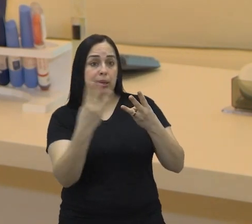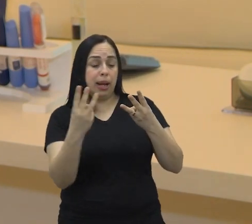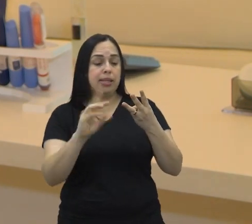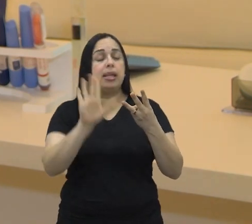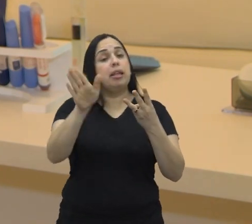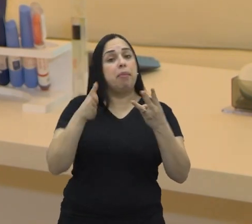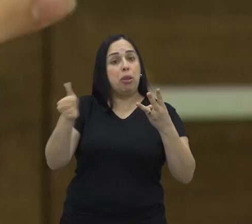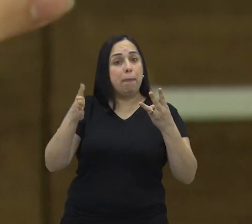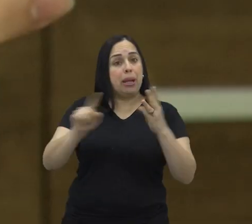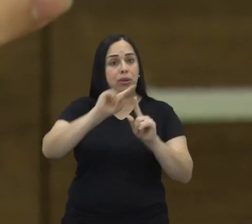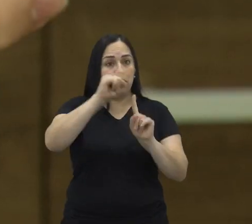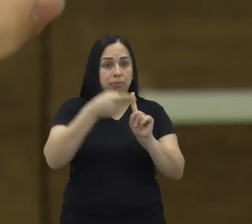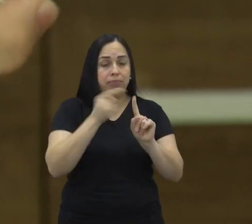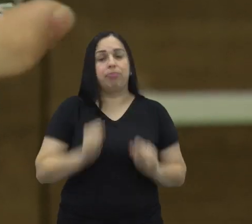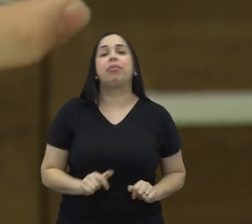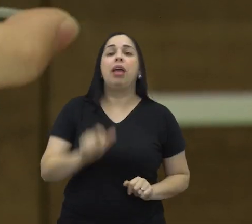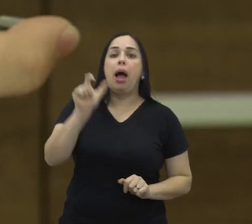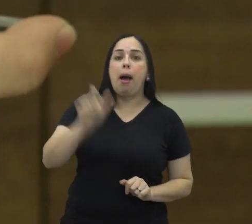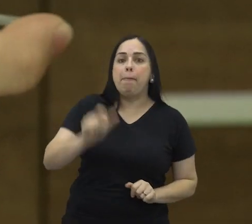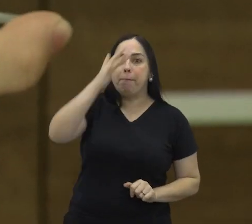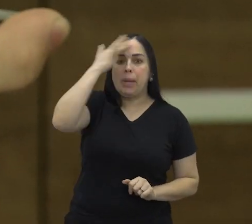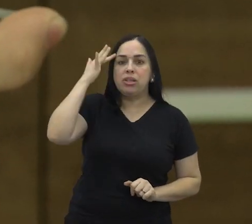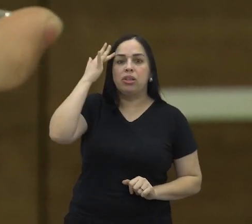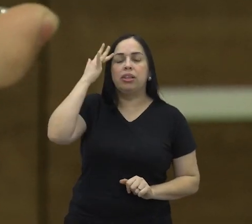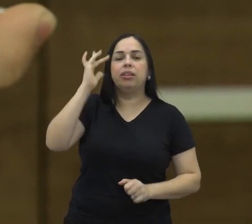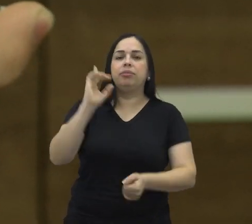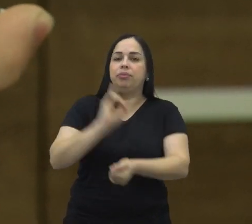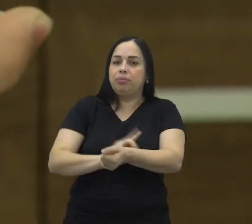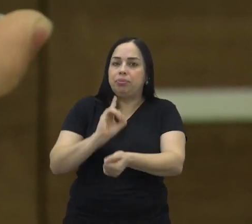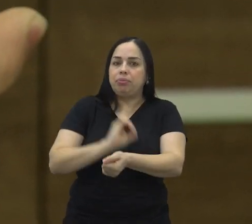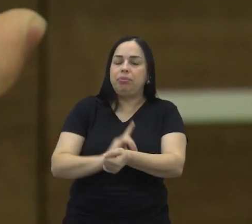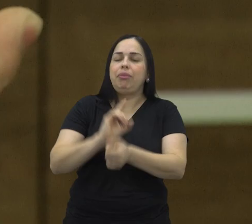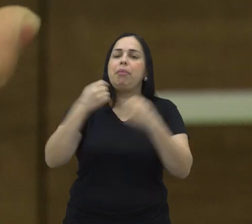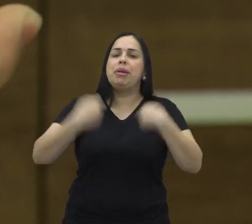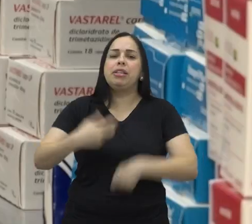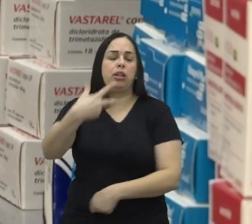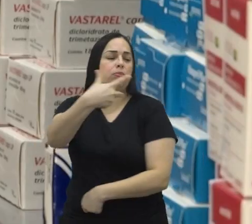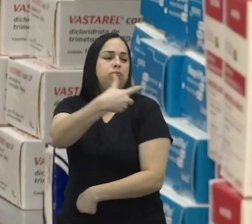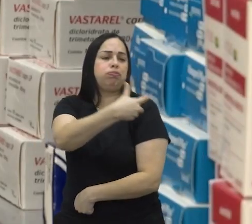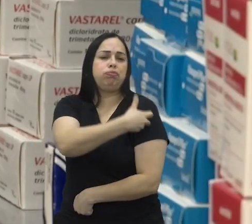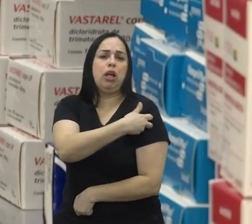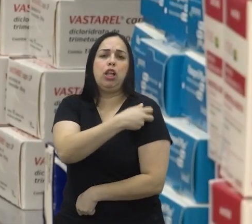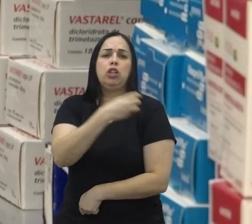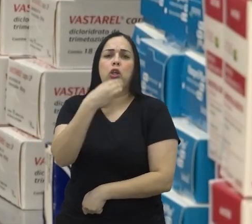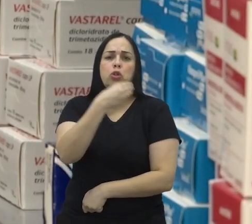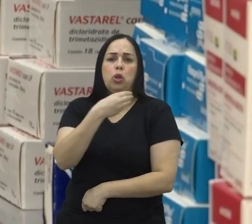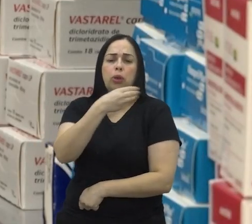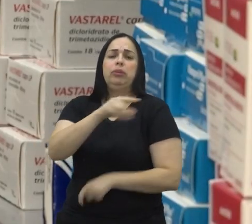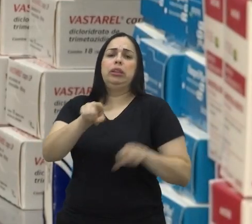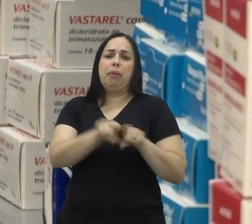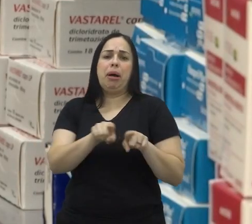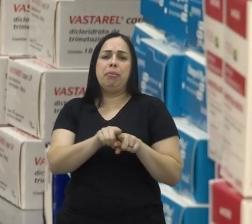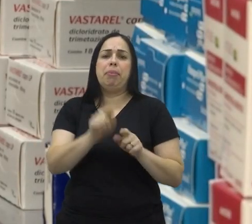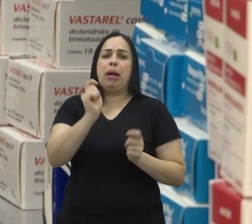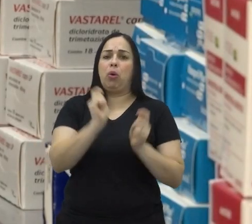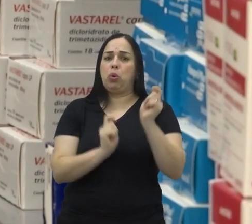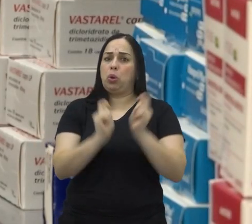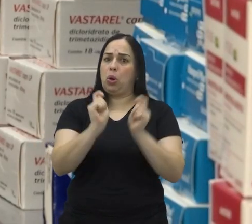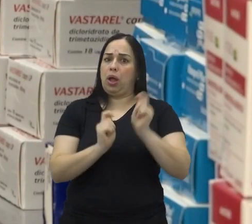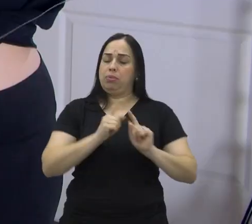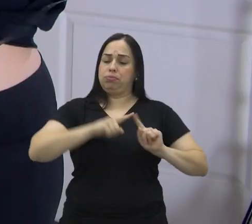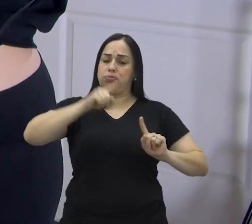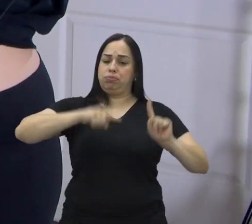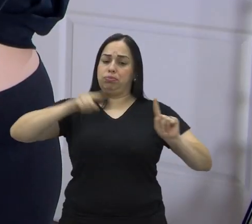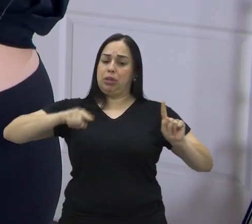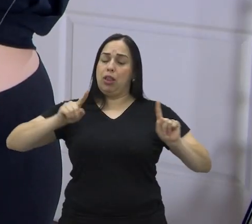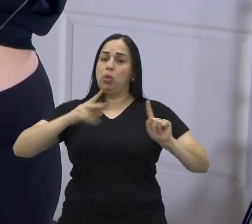outros tipos mais raros. A rotina do diabético exige o uso diário de insulina e outros medicamentos para controlar a glicose no